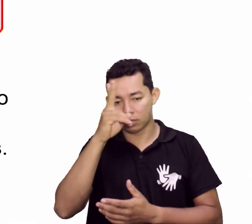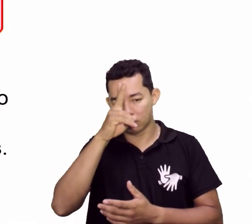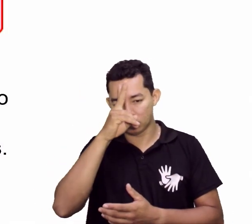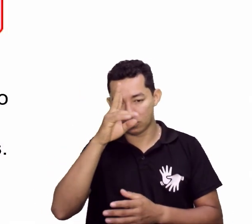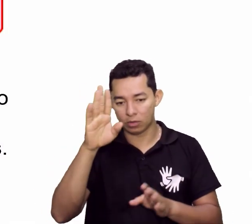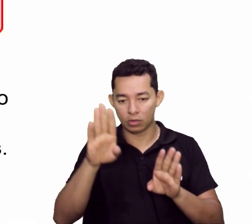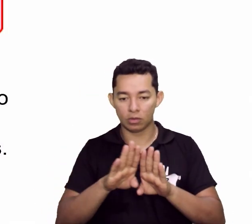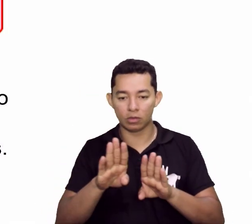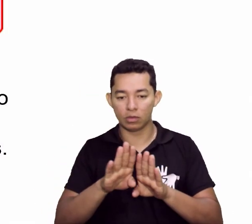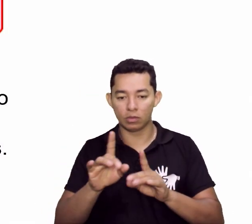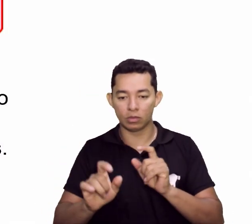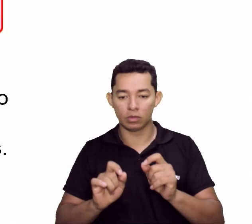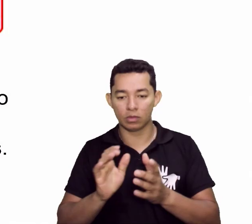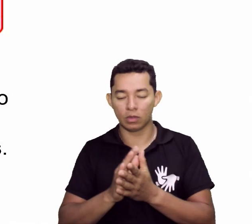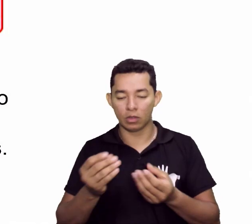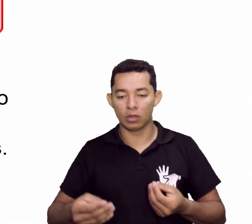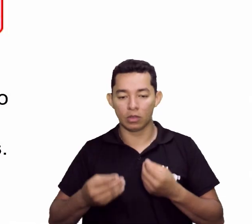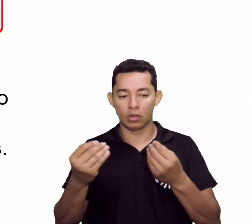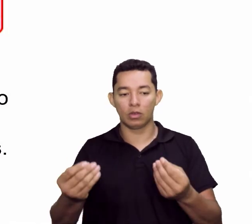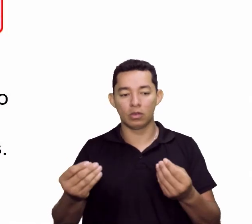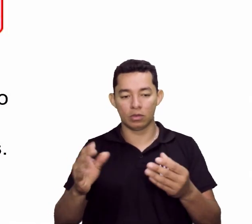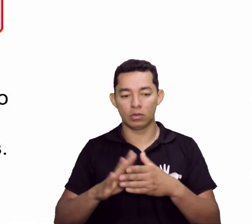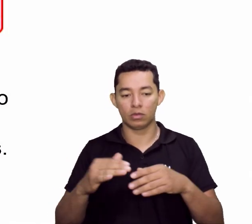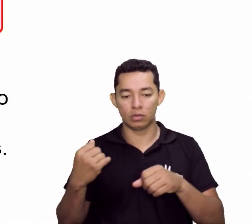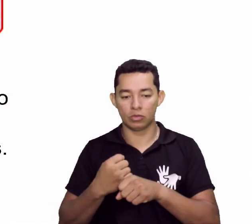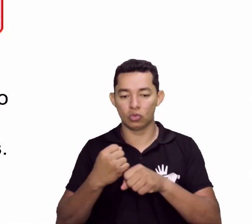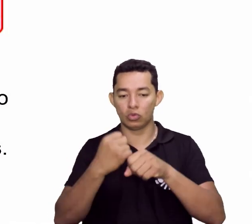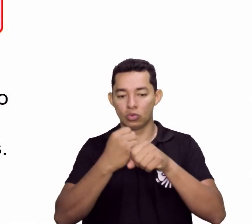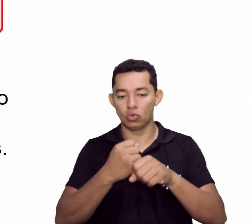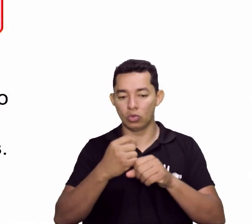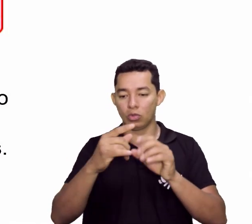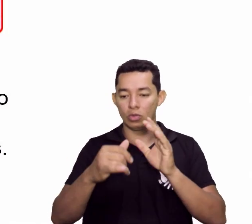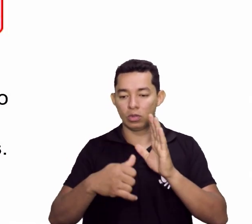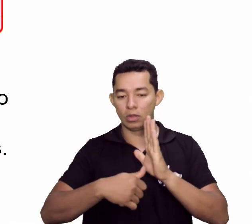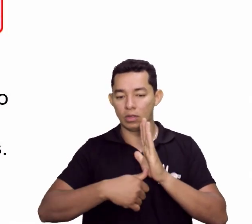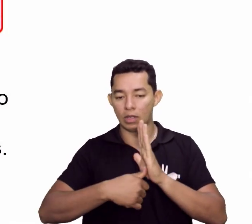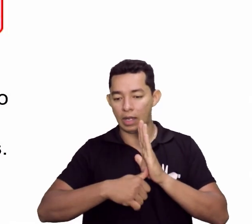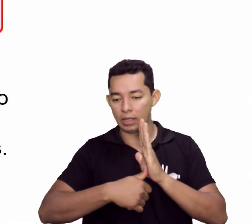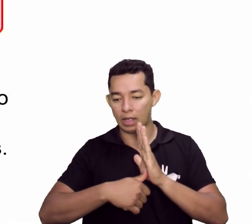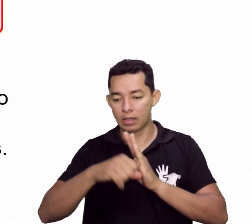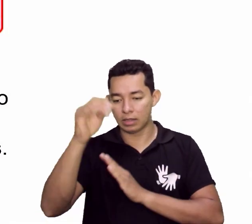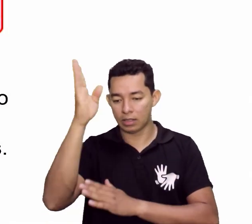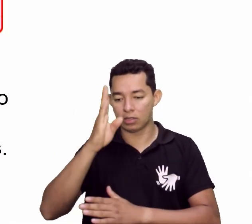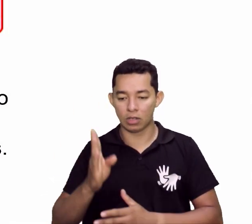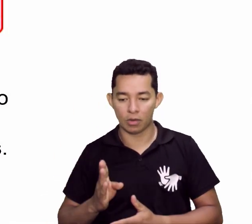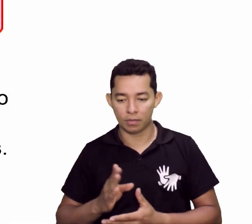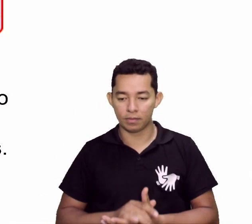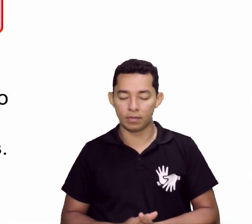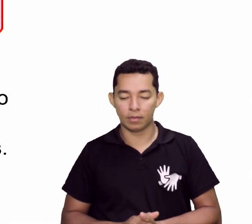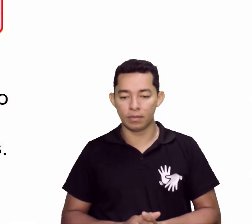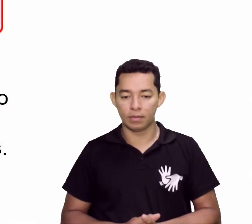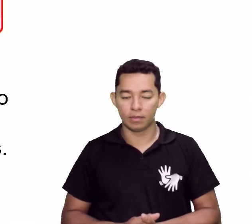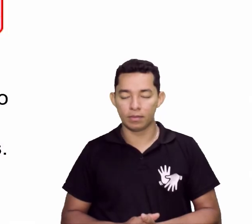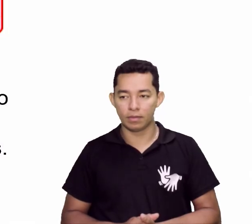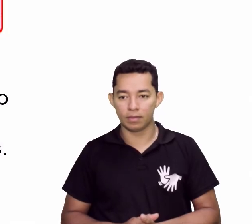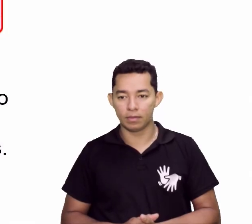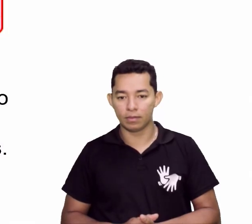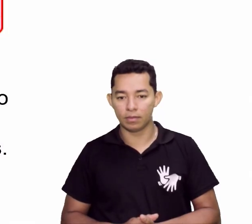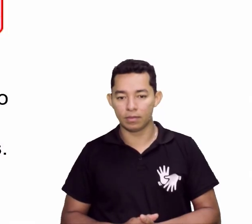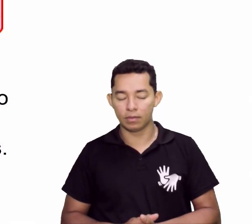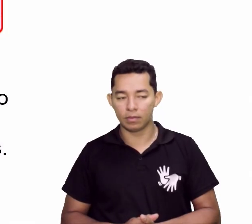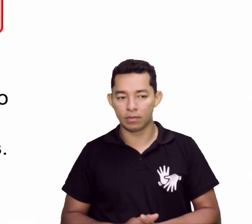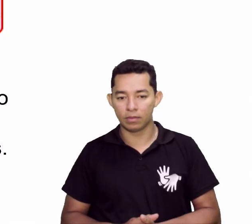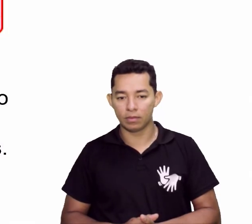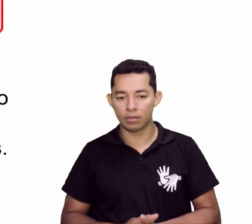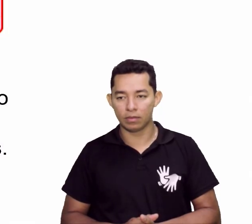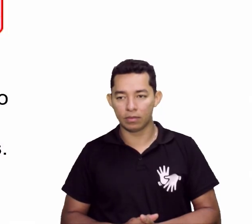e contribuir para a construção da identidade nacional. Alto lá, essa